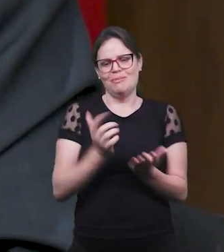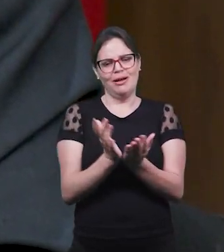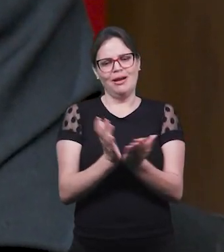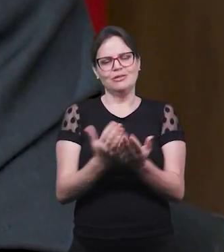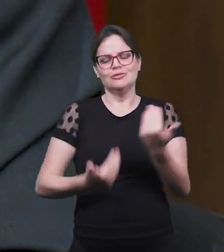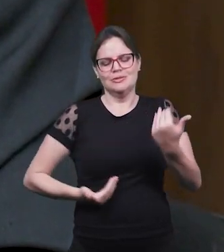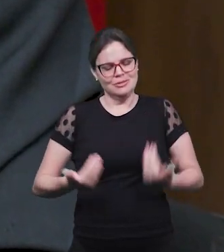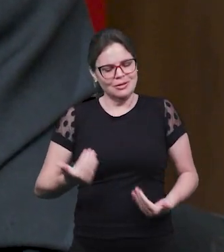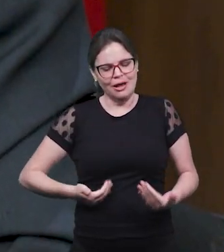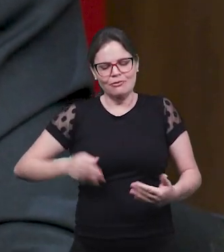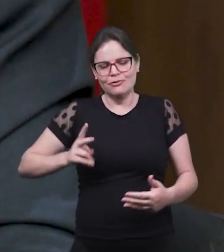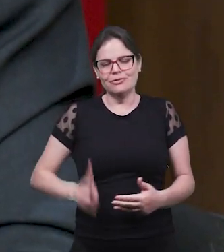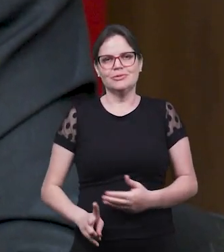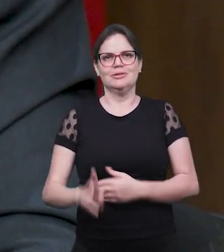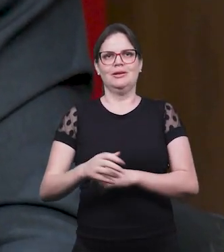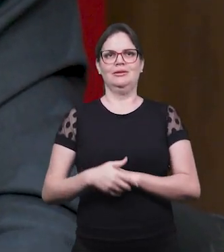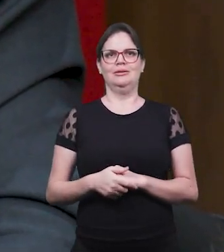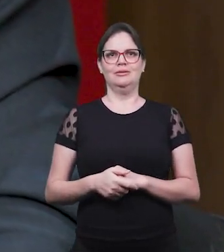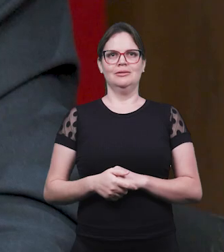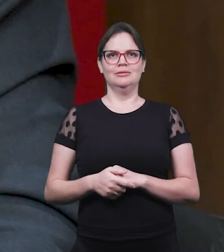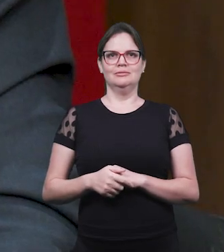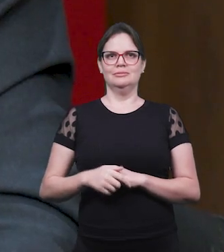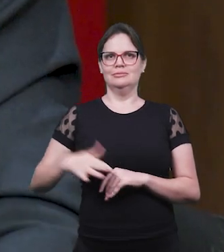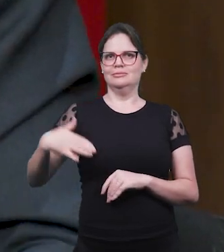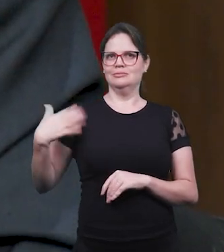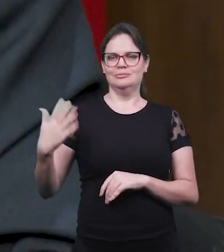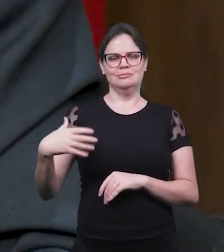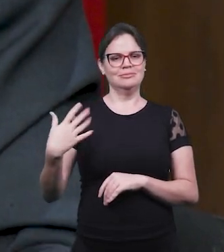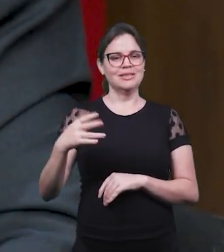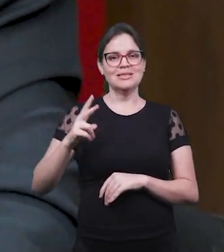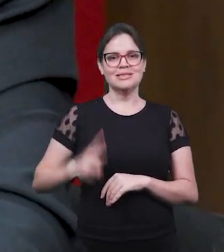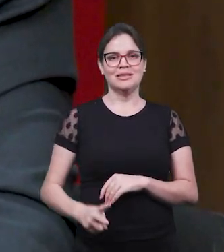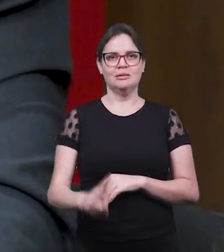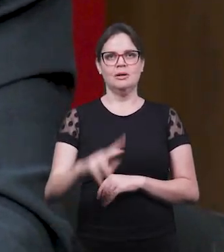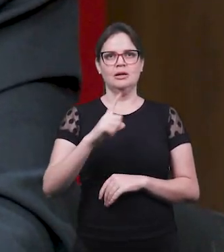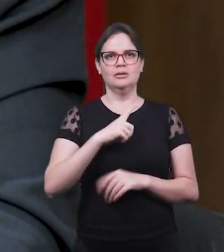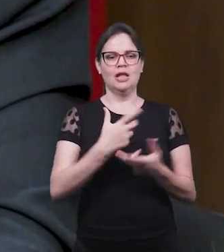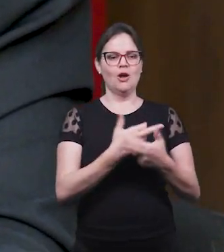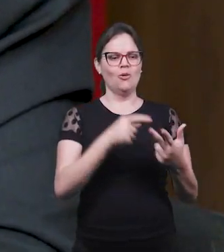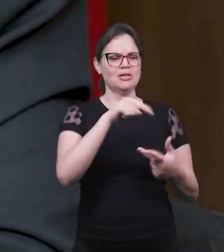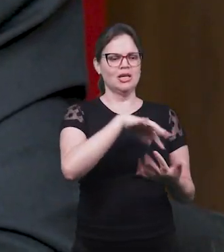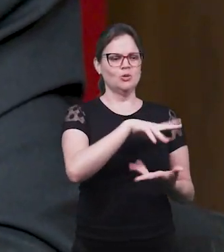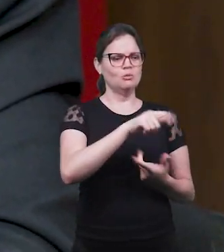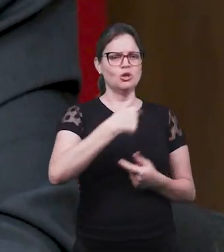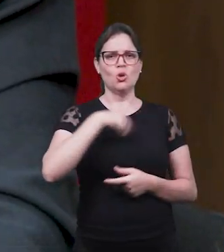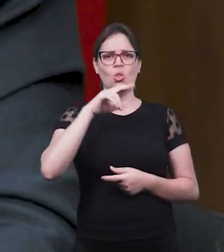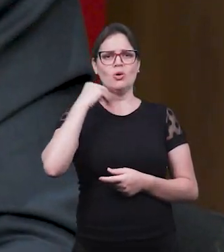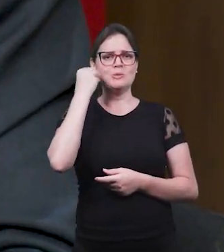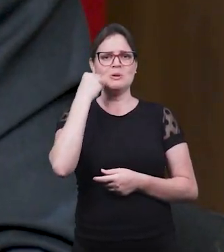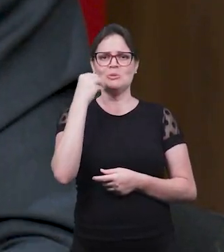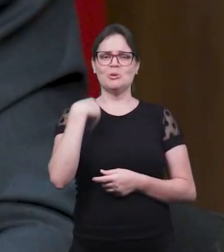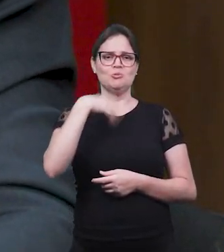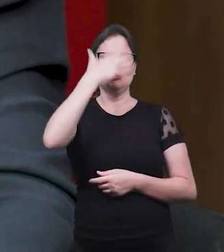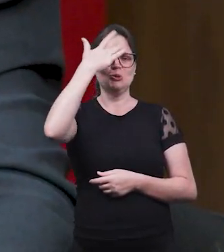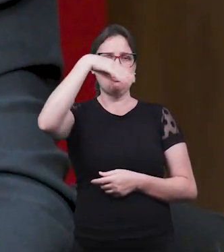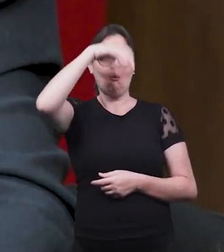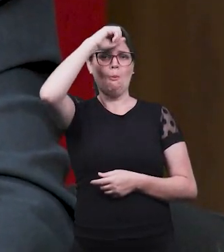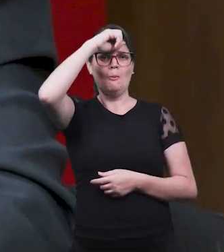tipo de... Foi aprendendo a ser um crente melhor ao longo do tempo. Há coisas deste mundo que eu nunca experimentei,